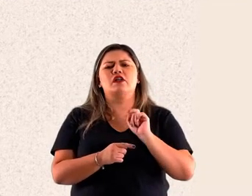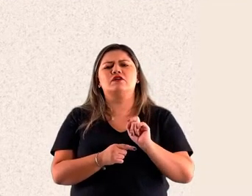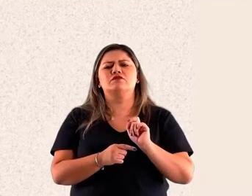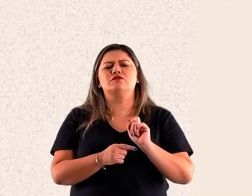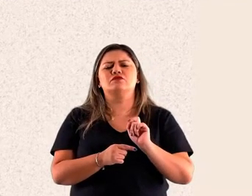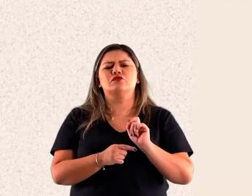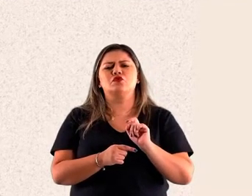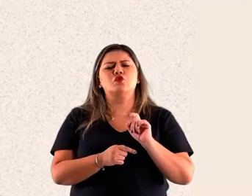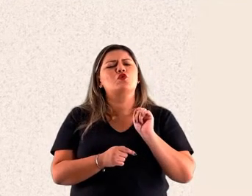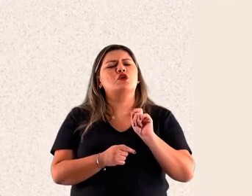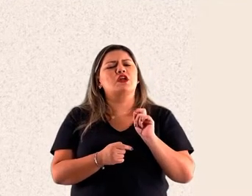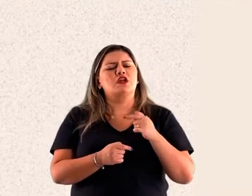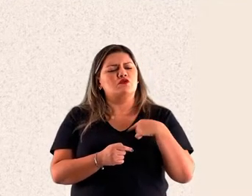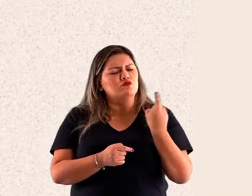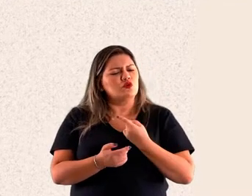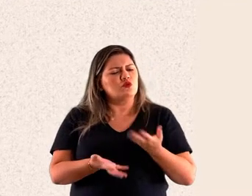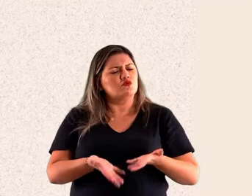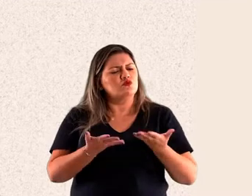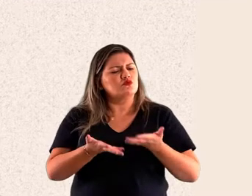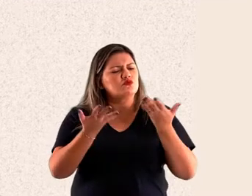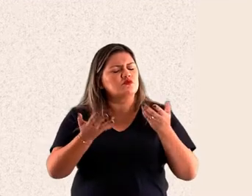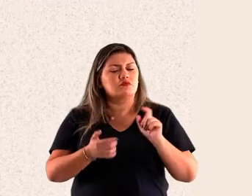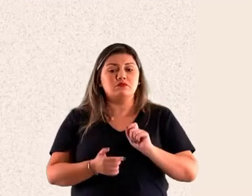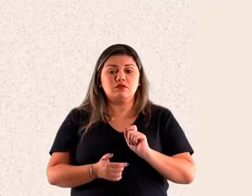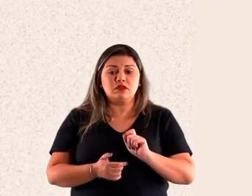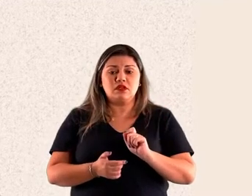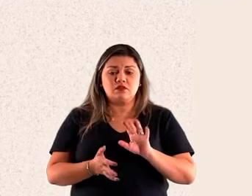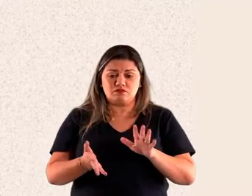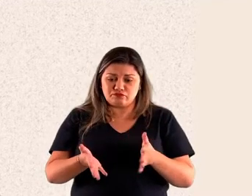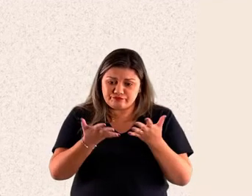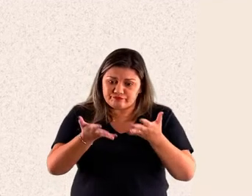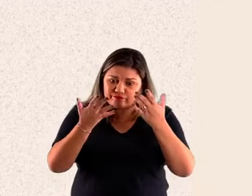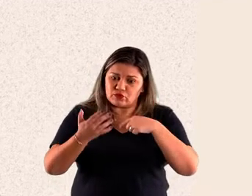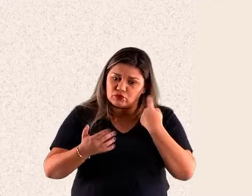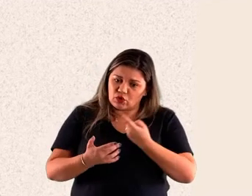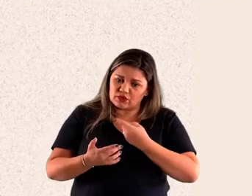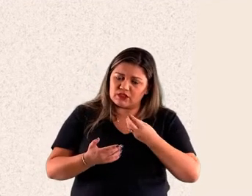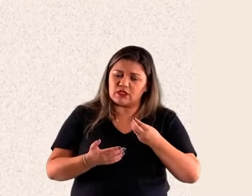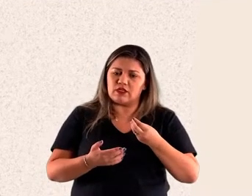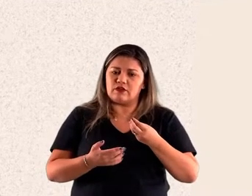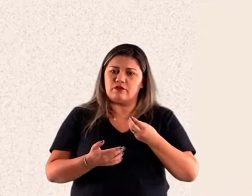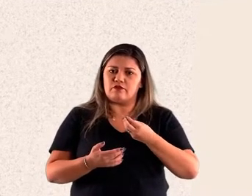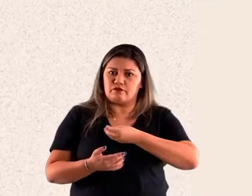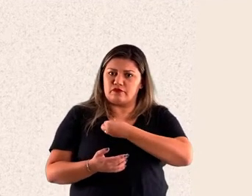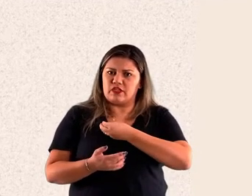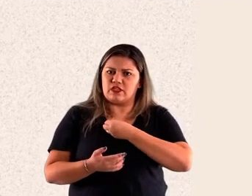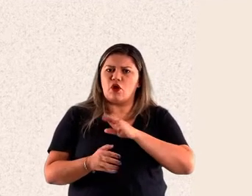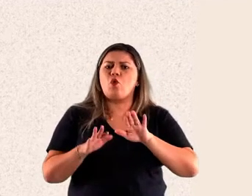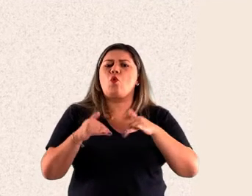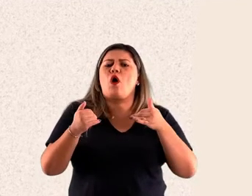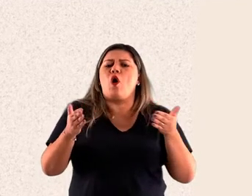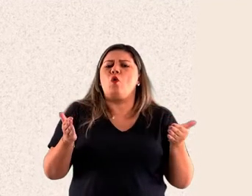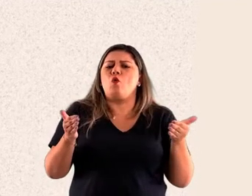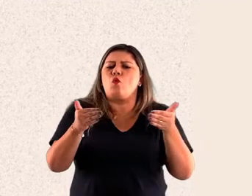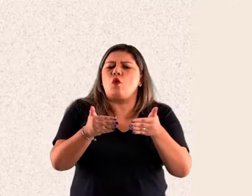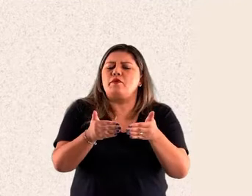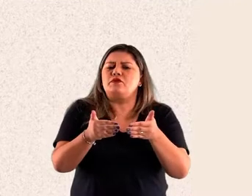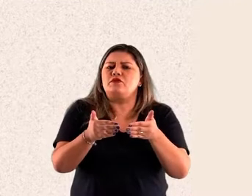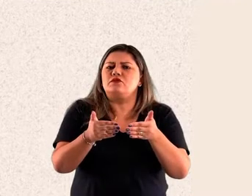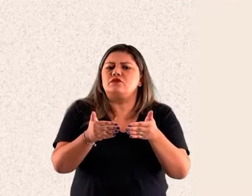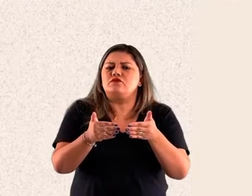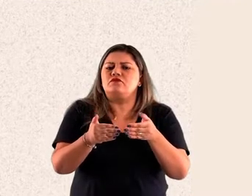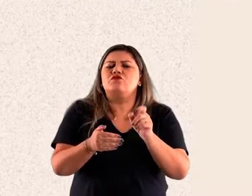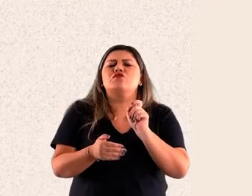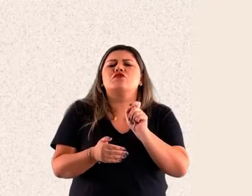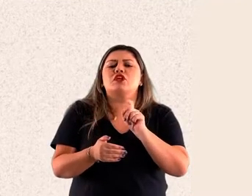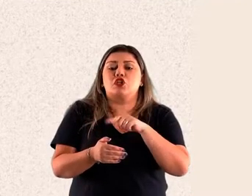o que que nos move o que que nos movem na vida Qual que é o objetivo Esse é o que que nós